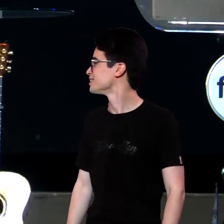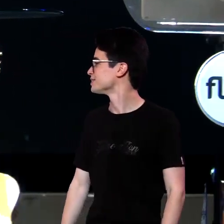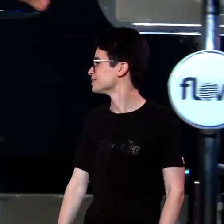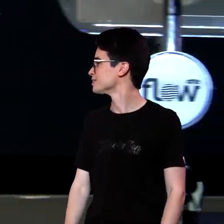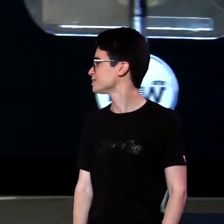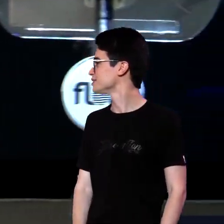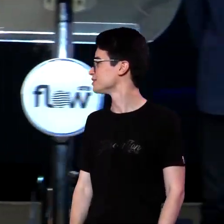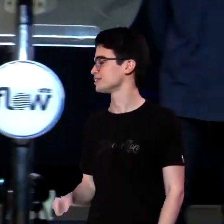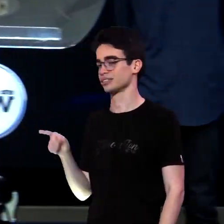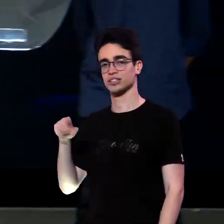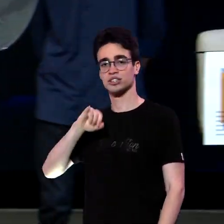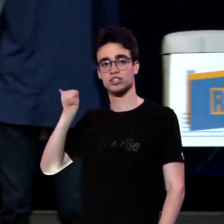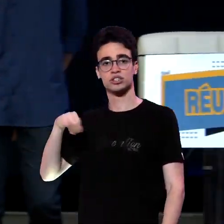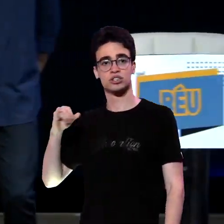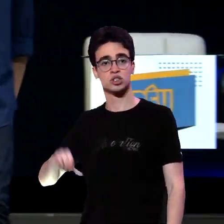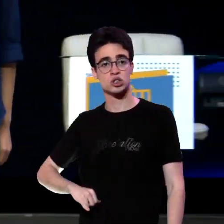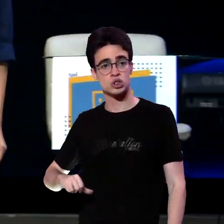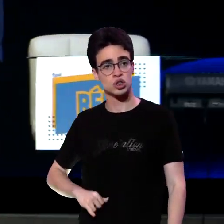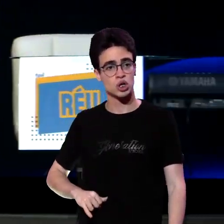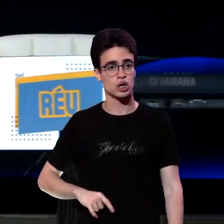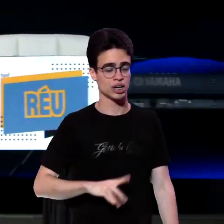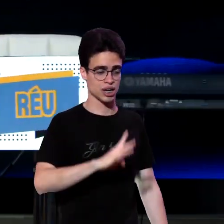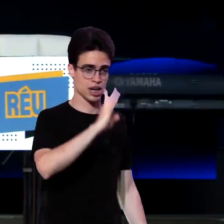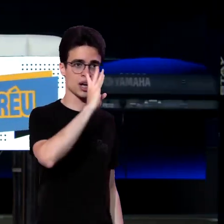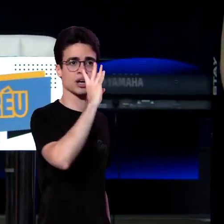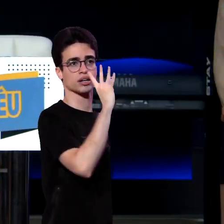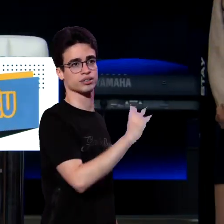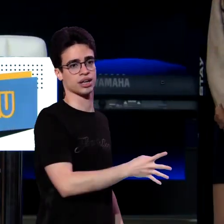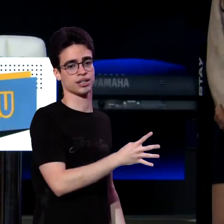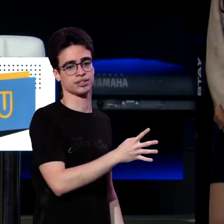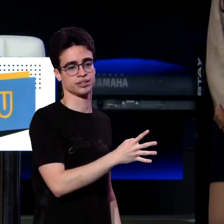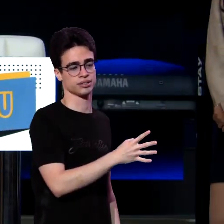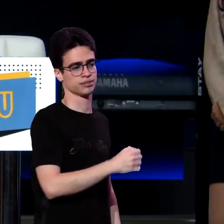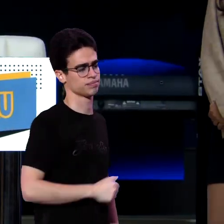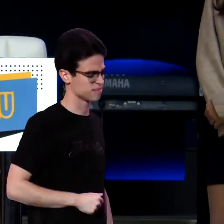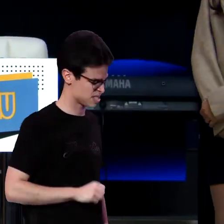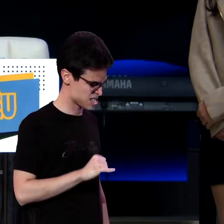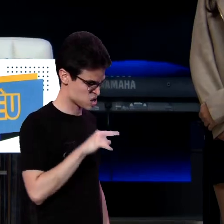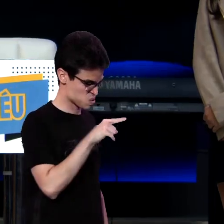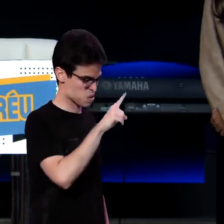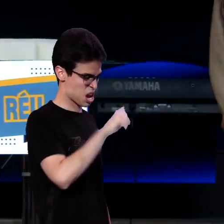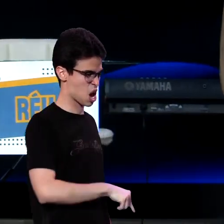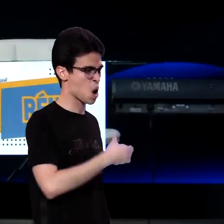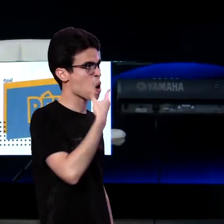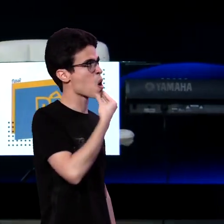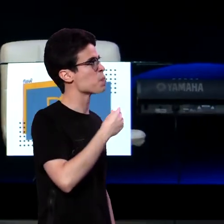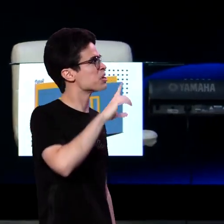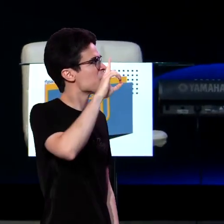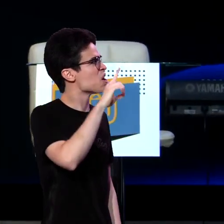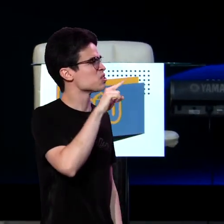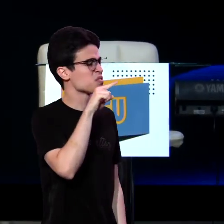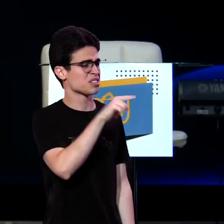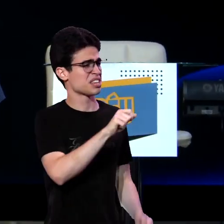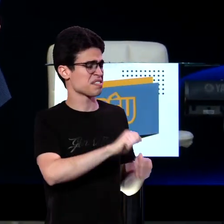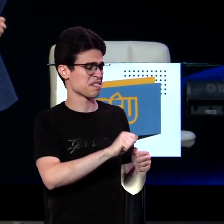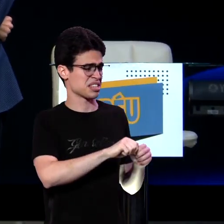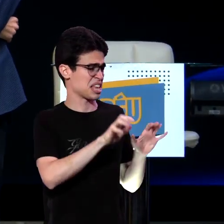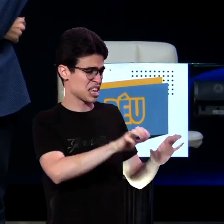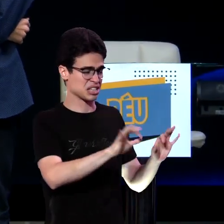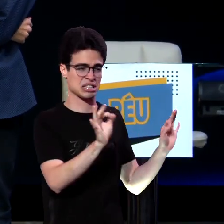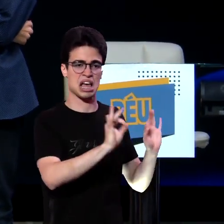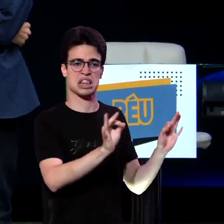E botava Jó no lugar de réu. E falava, se tu fosse homem de Deus, você não estava passando por isso